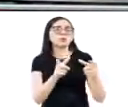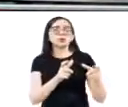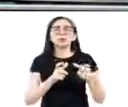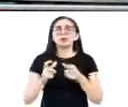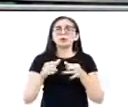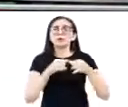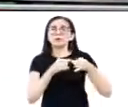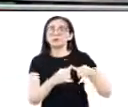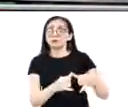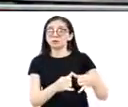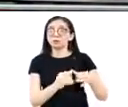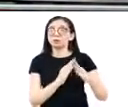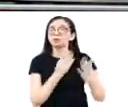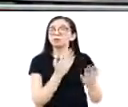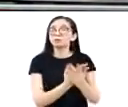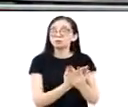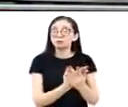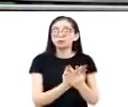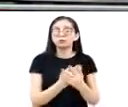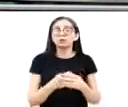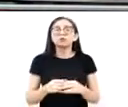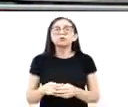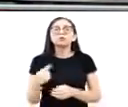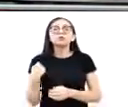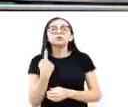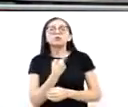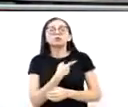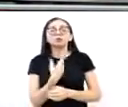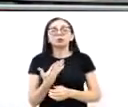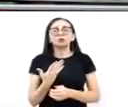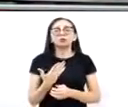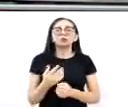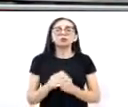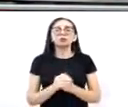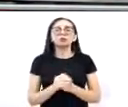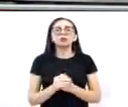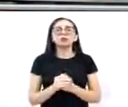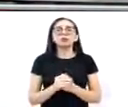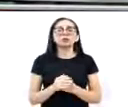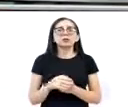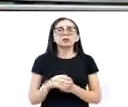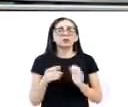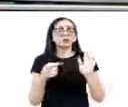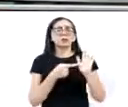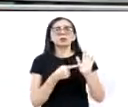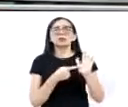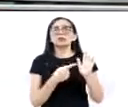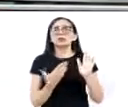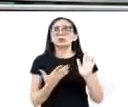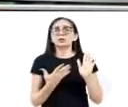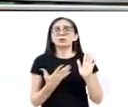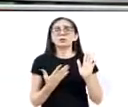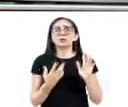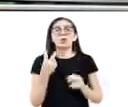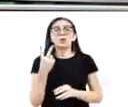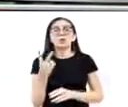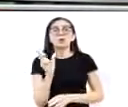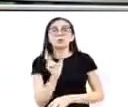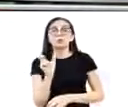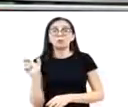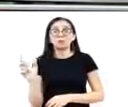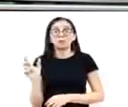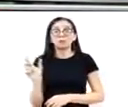de condições para o acesso e permanência na escola, nós aqui podemos depor contra esse inciso duas